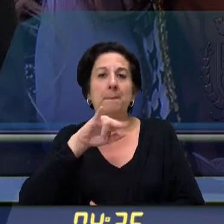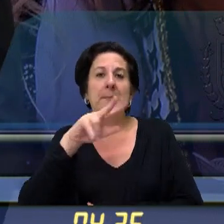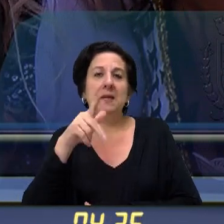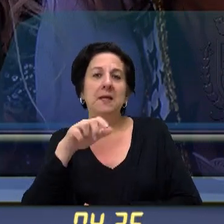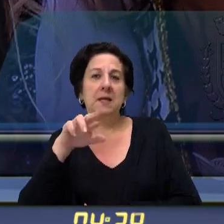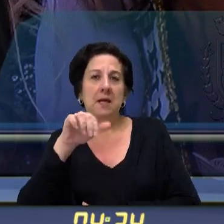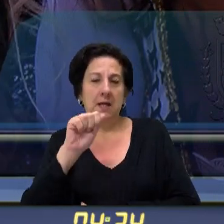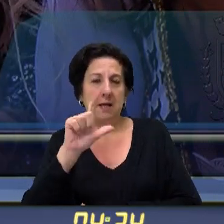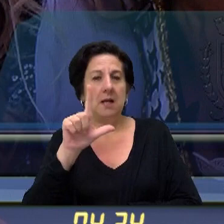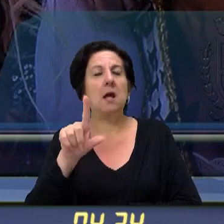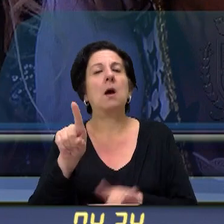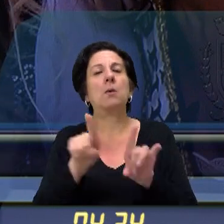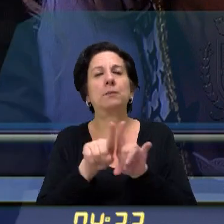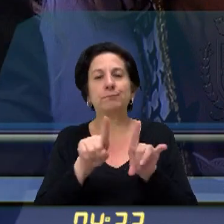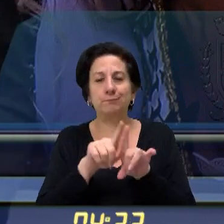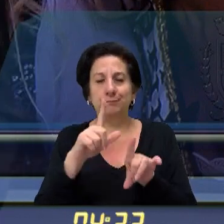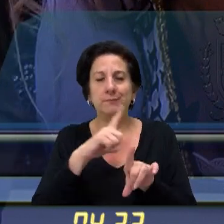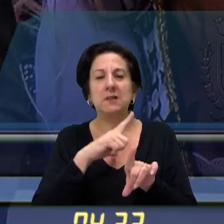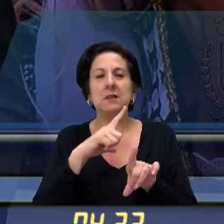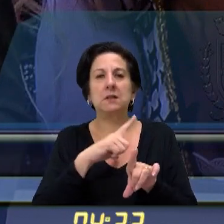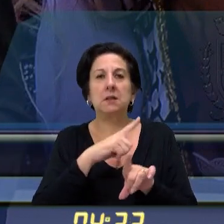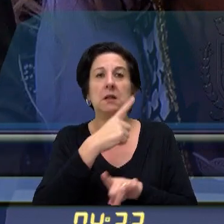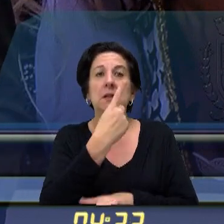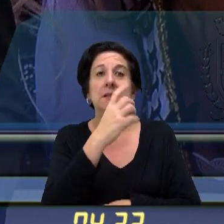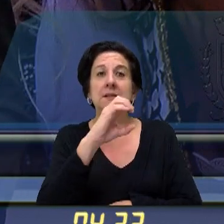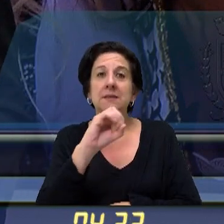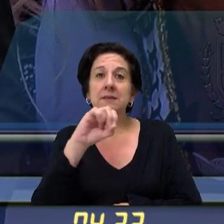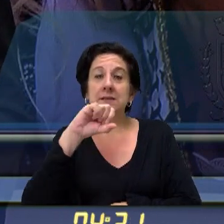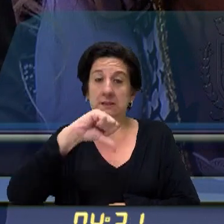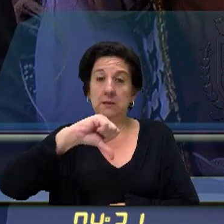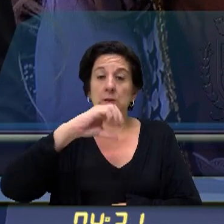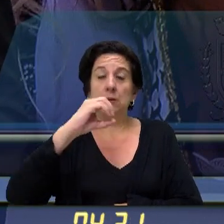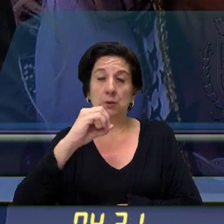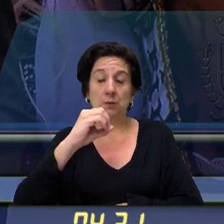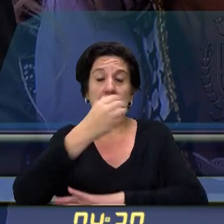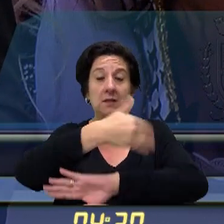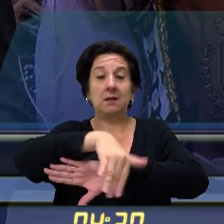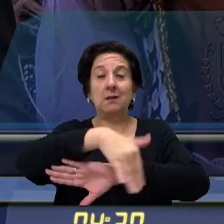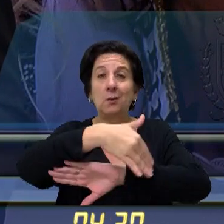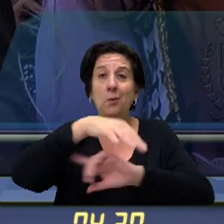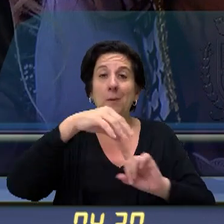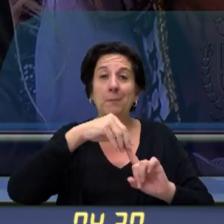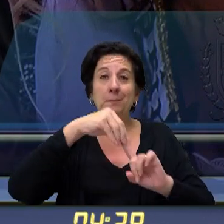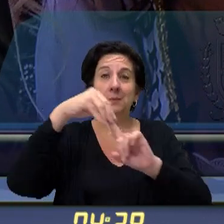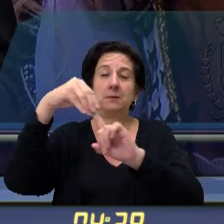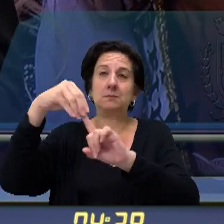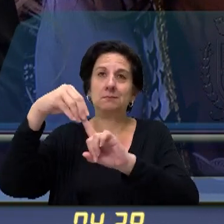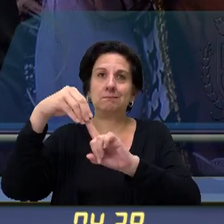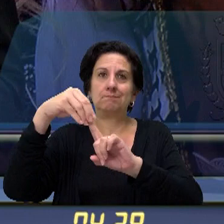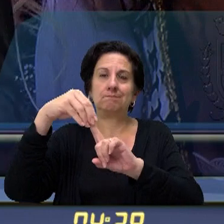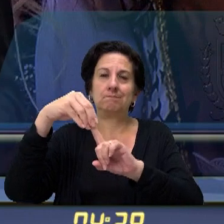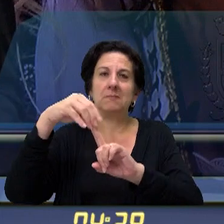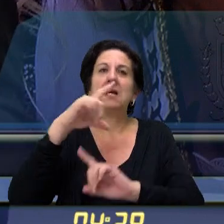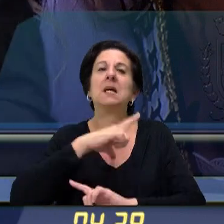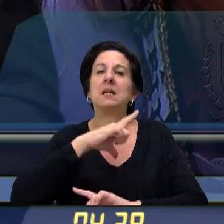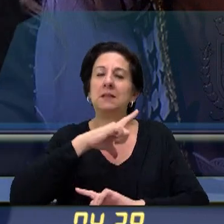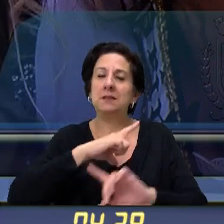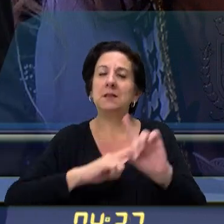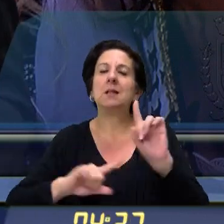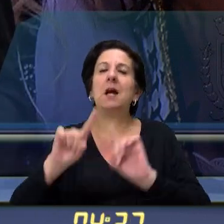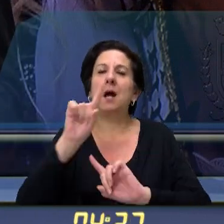tem esse caso, que é 190 metros do eixo da rodovia. Então, temos